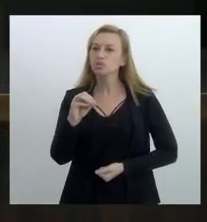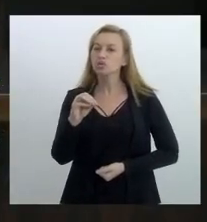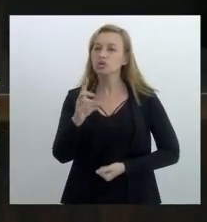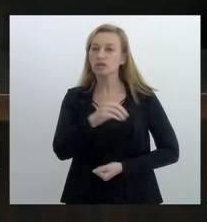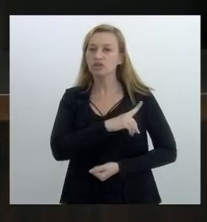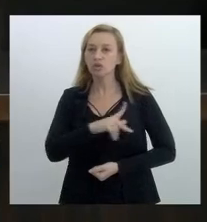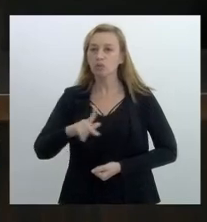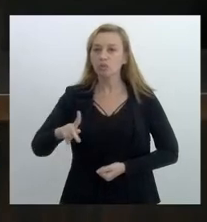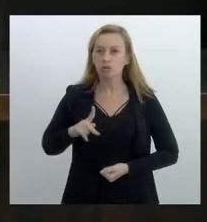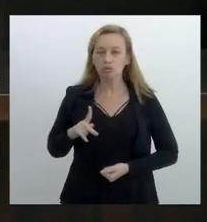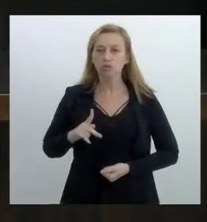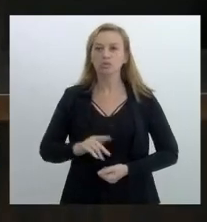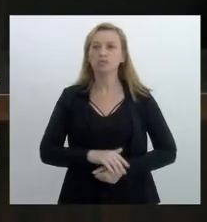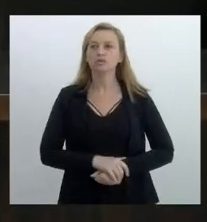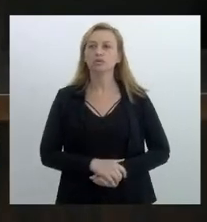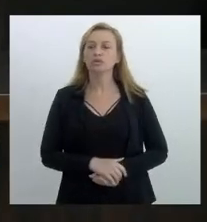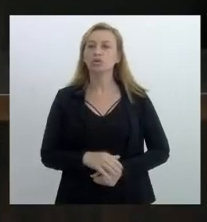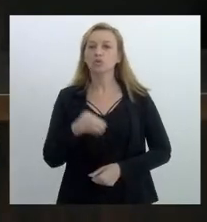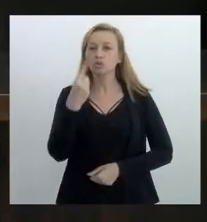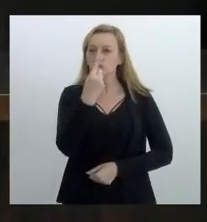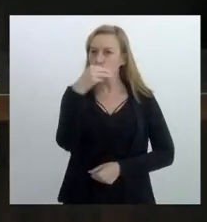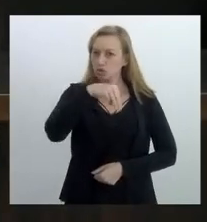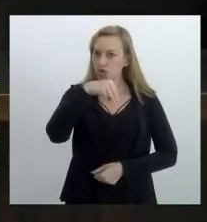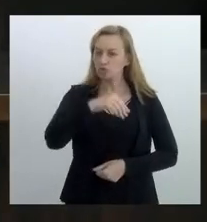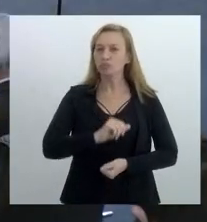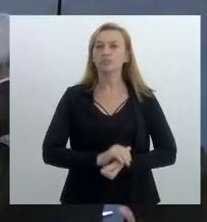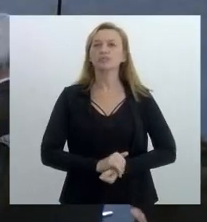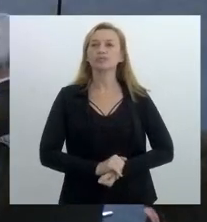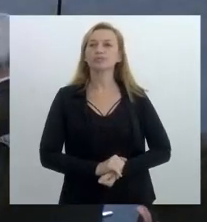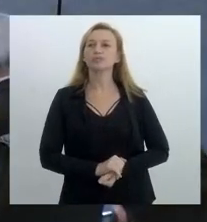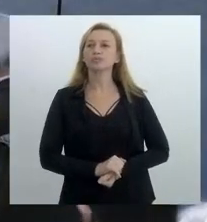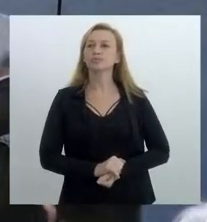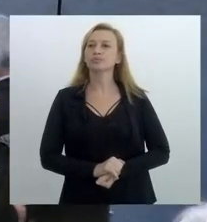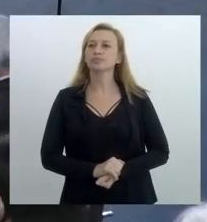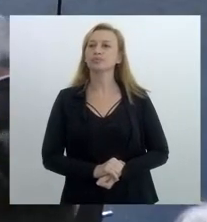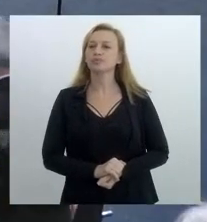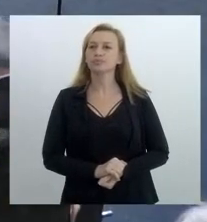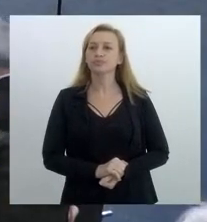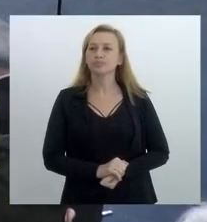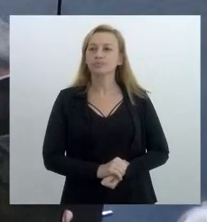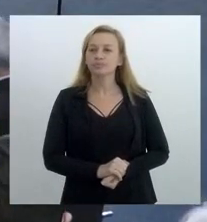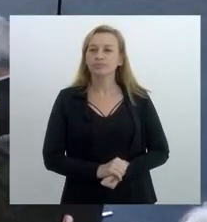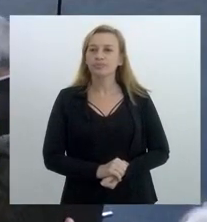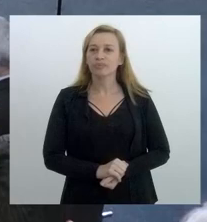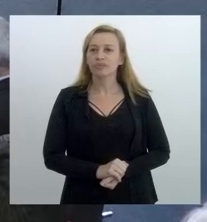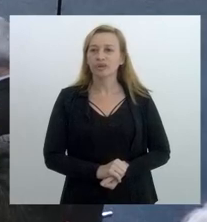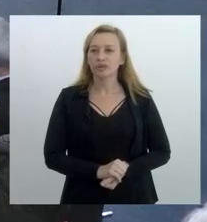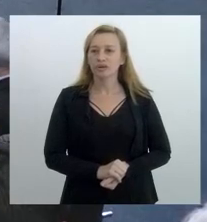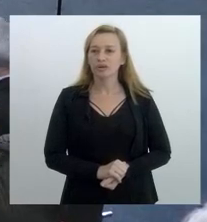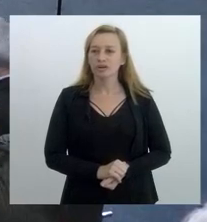público. Minutinho, deixa eu abrir aqui. Pronto.